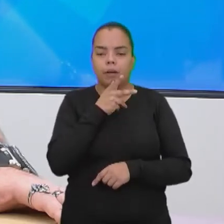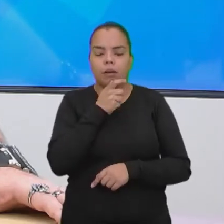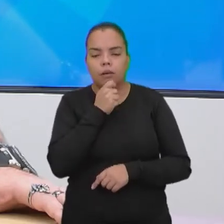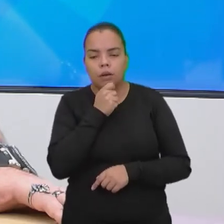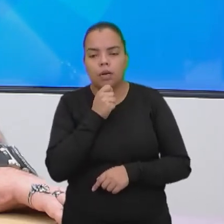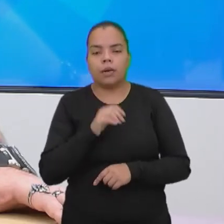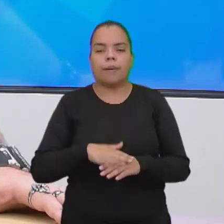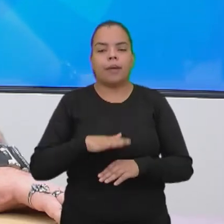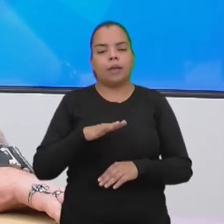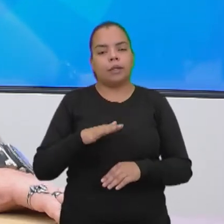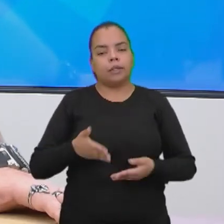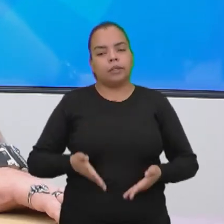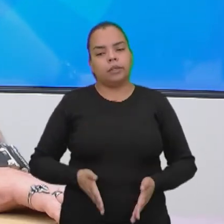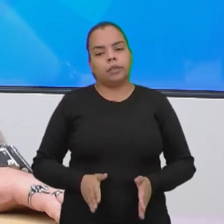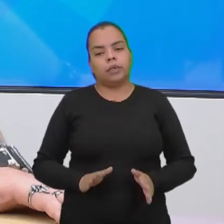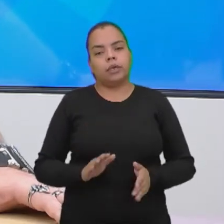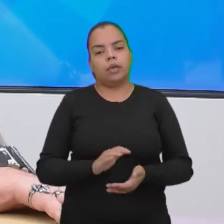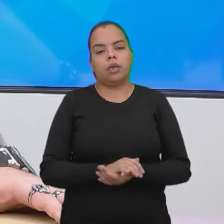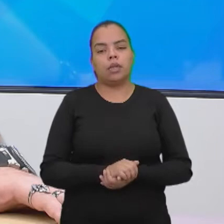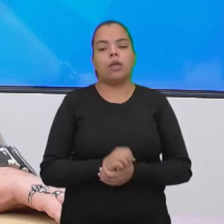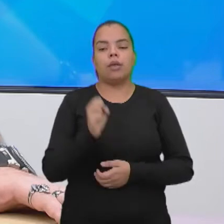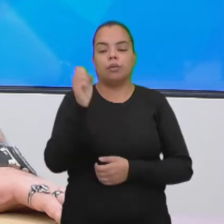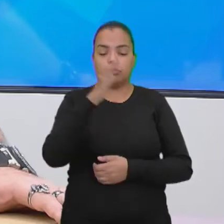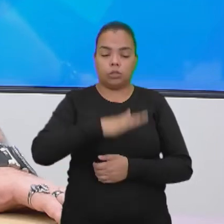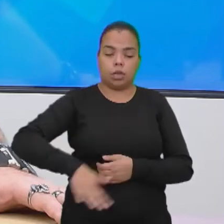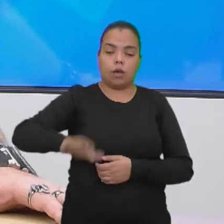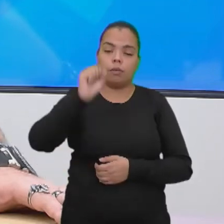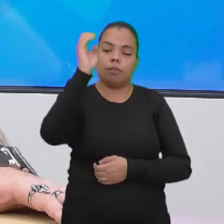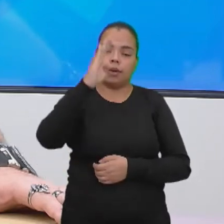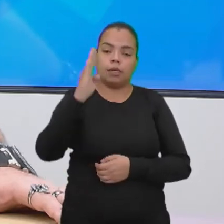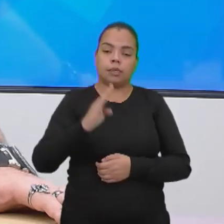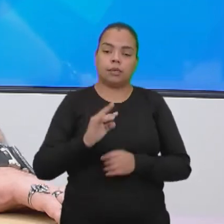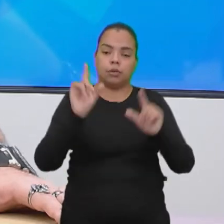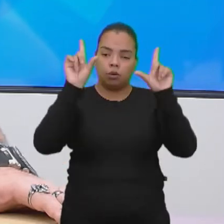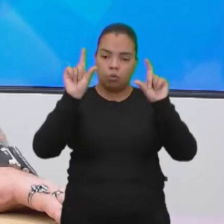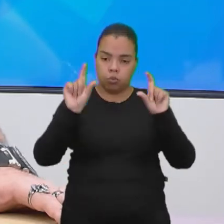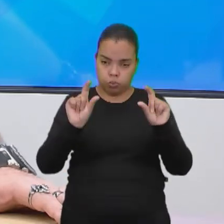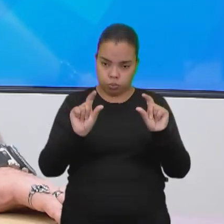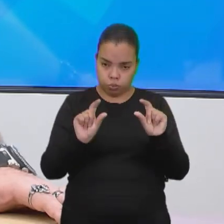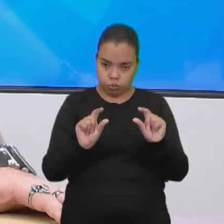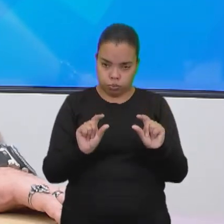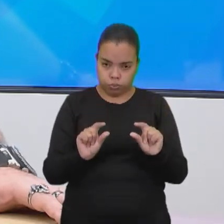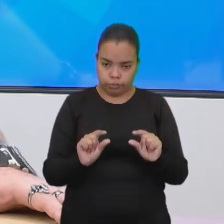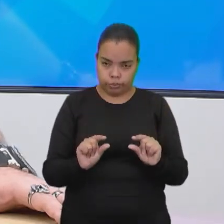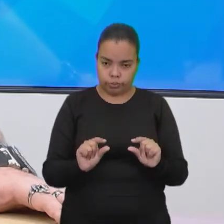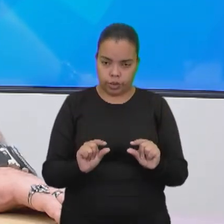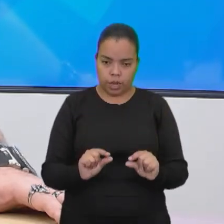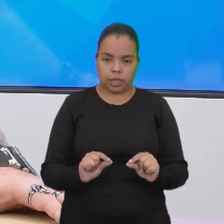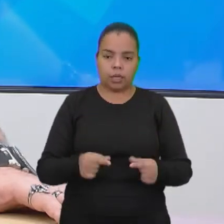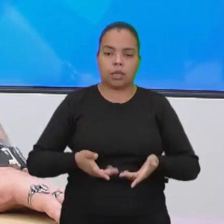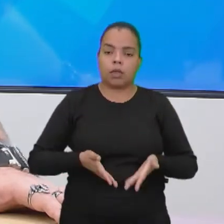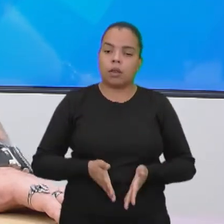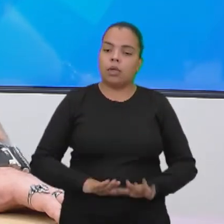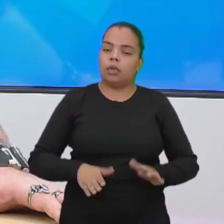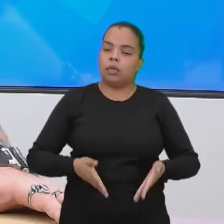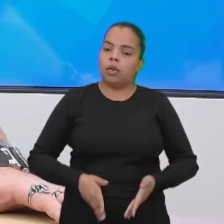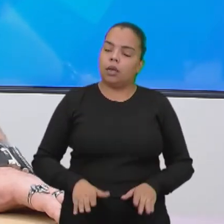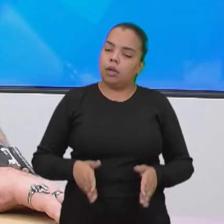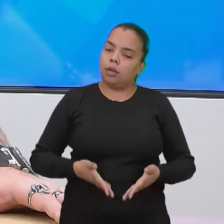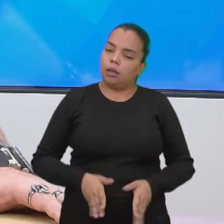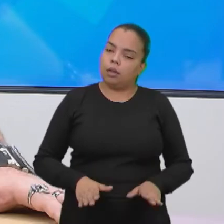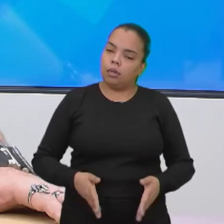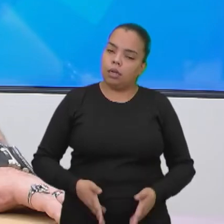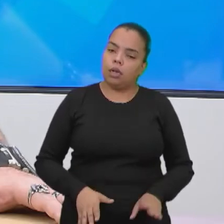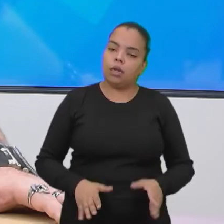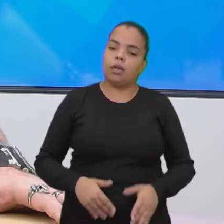geral o Brasil está cada vez mais caindo por causa dessa relação com as mulheres indo para o mercado do trabalho, porque há uma necessidade de